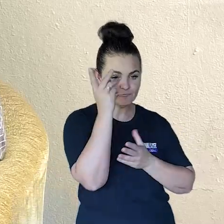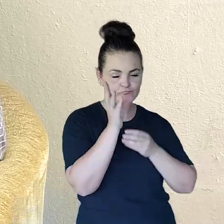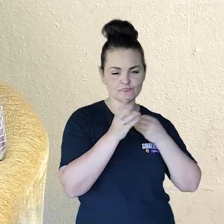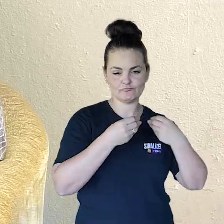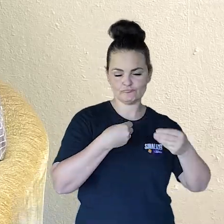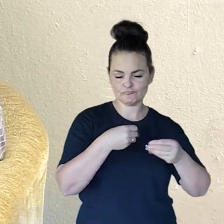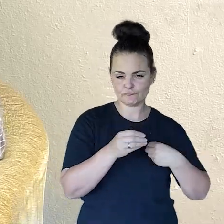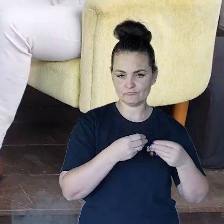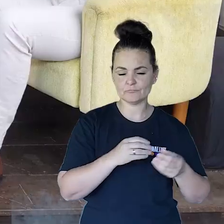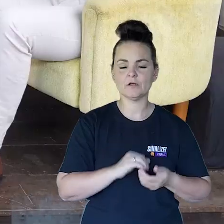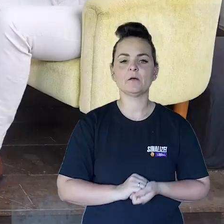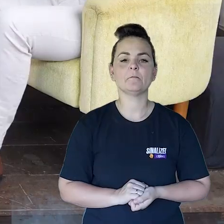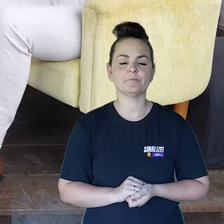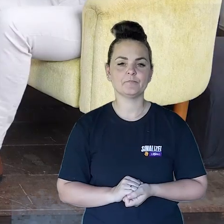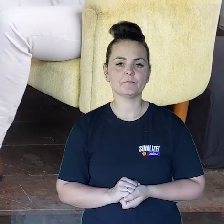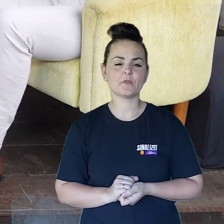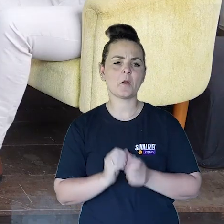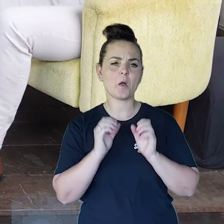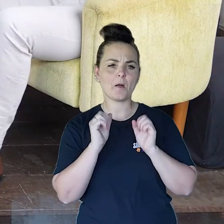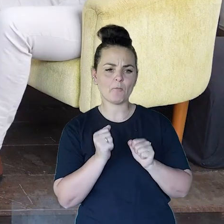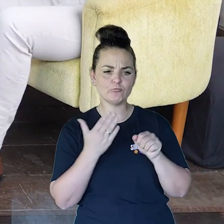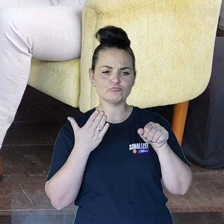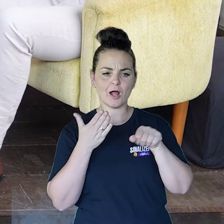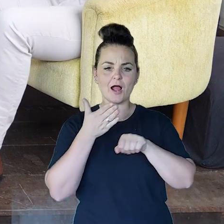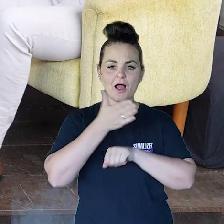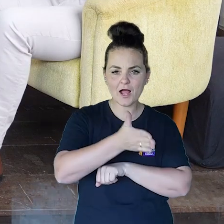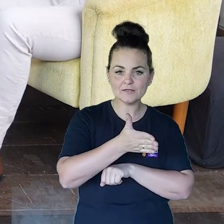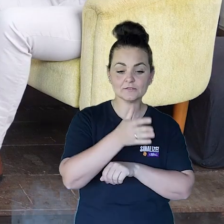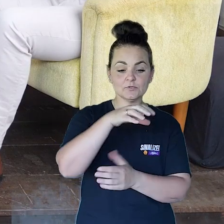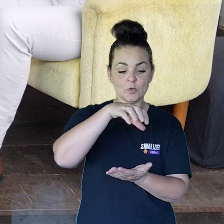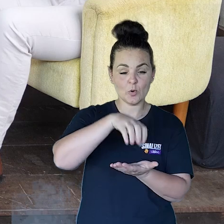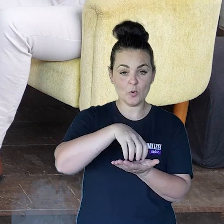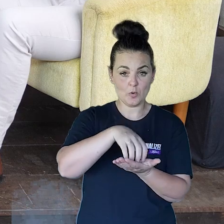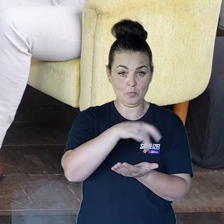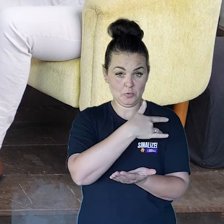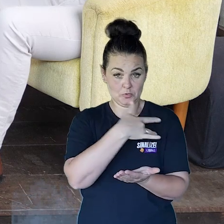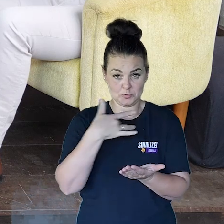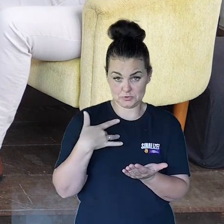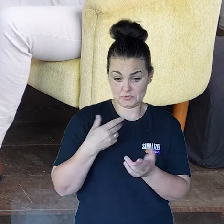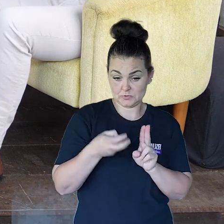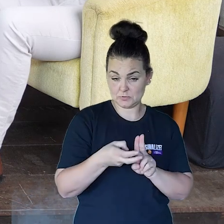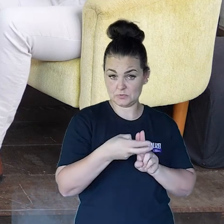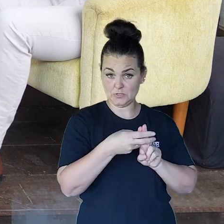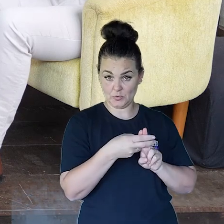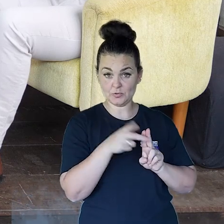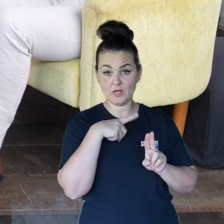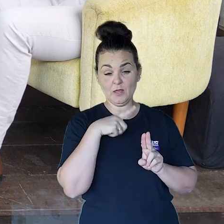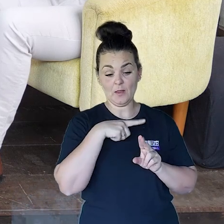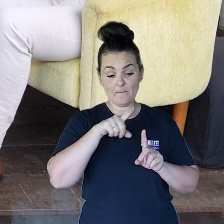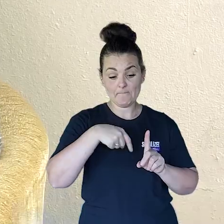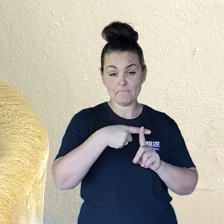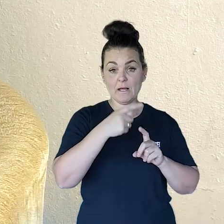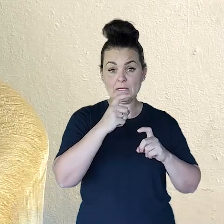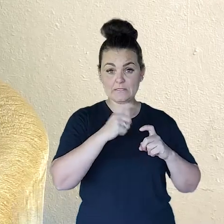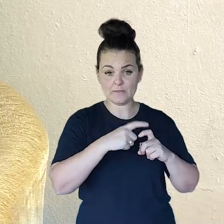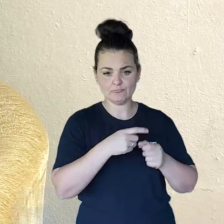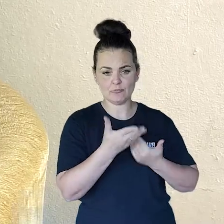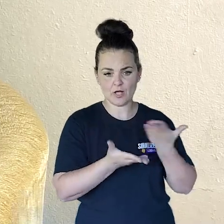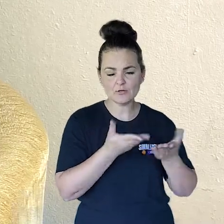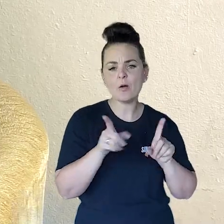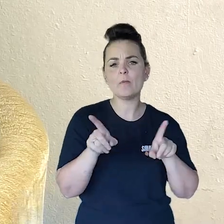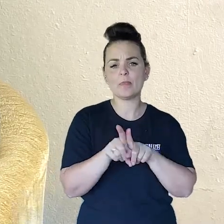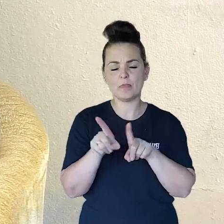mais vulneráveis. Seja um acesso a um posto de saúde com médicos para atender a comunidade, seja